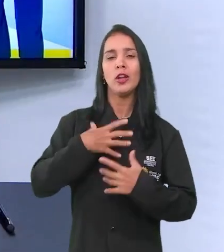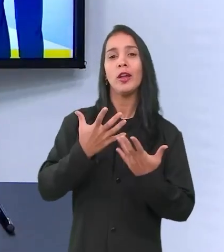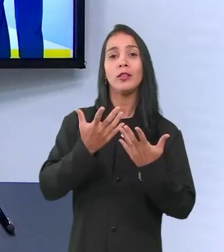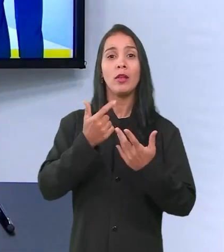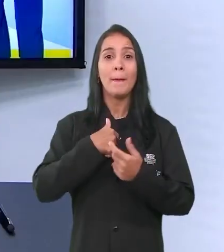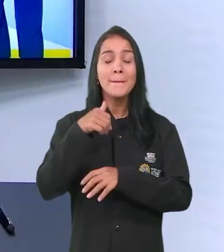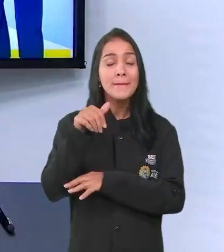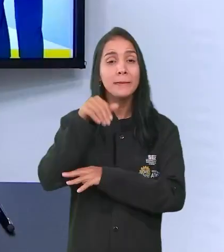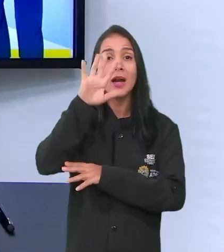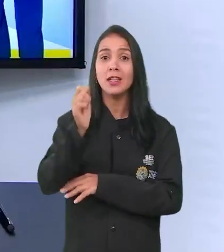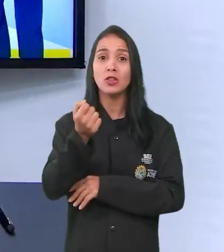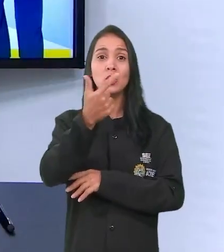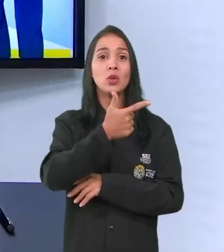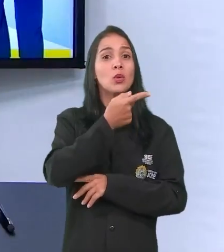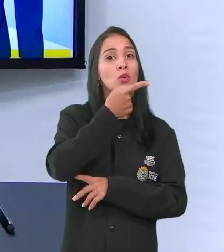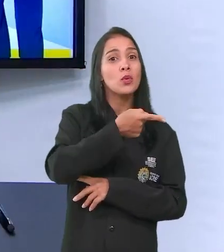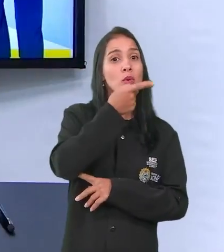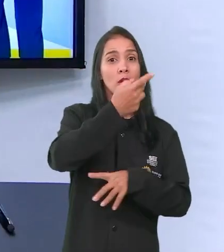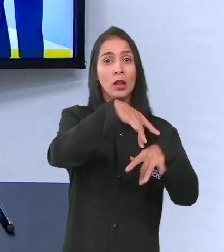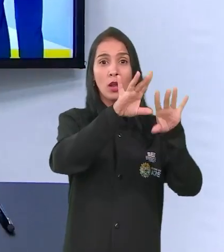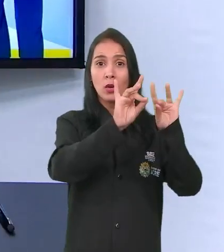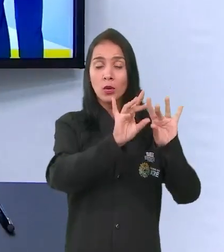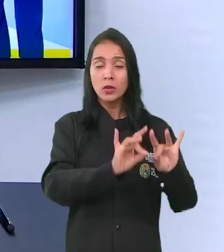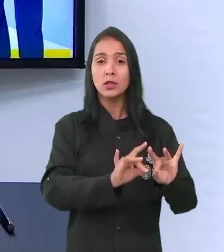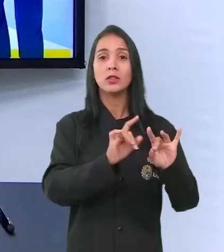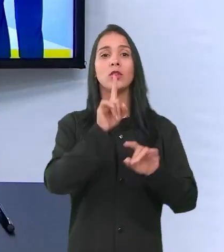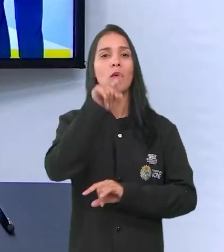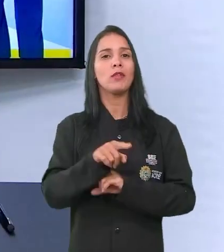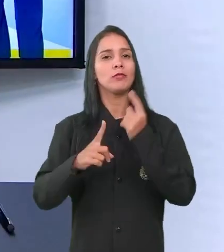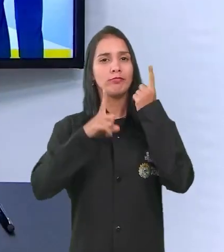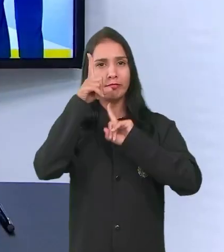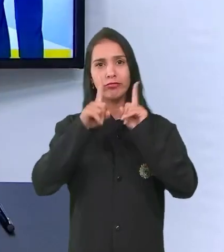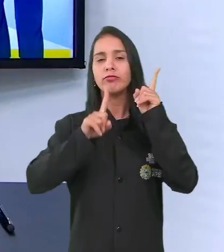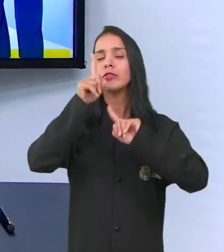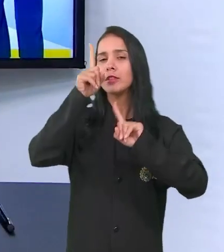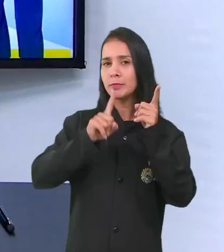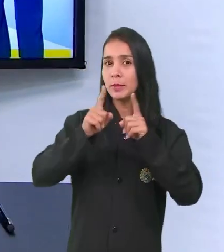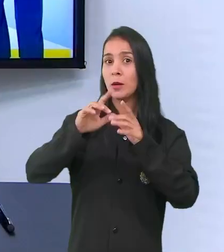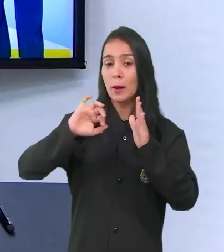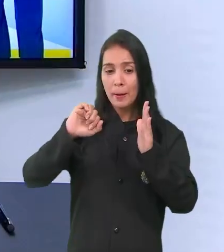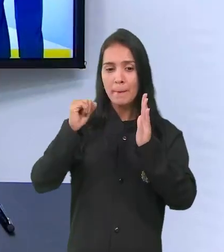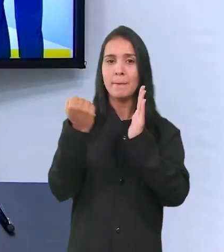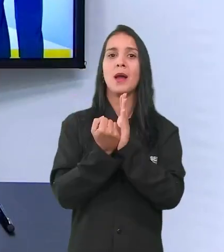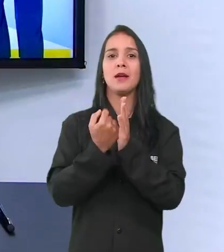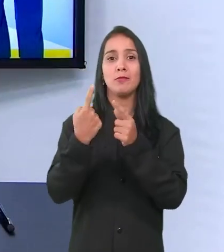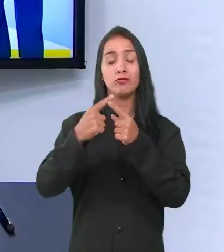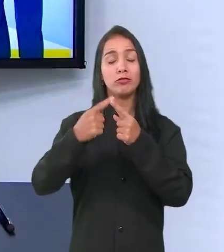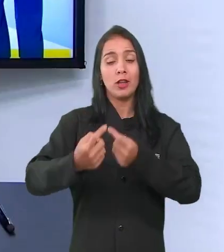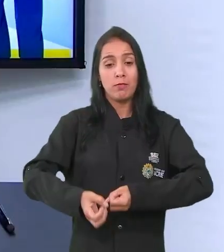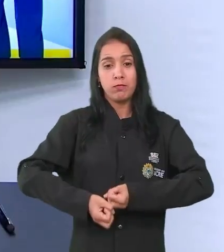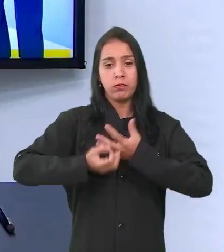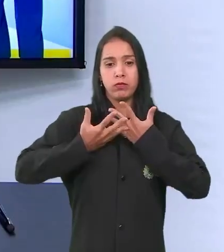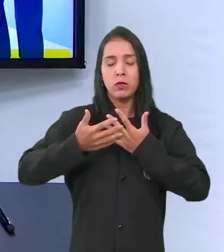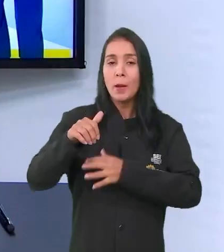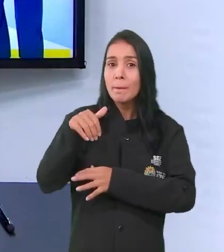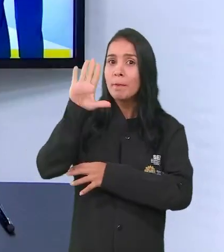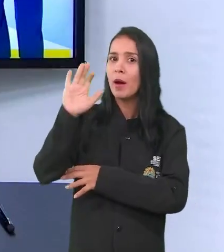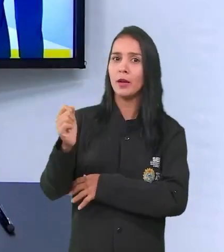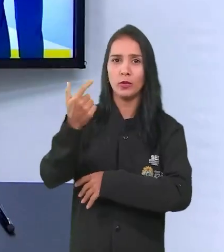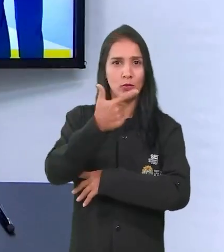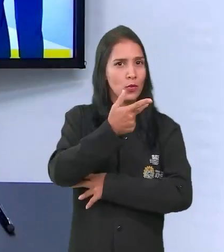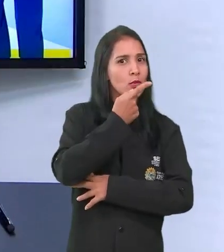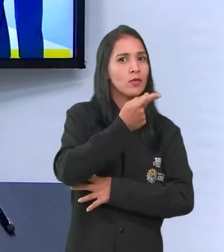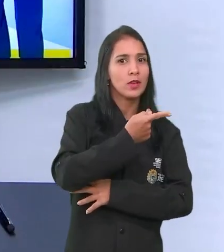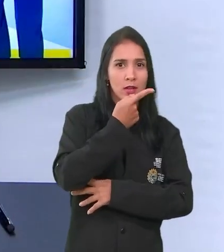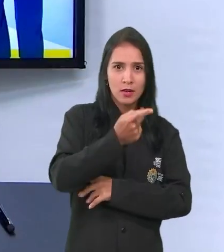falando. Então essa impressão, essa expressão corporal, ela é muito mais expressiva até do que uma fala.